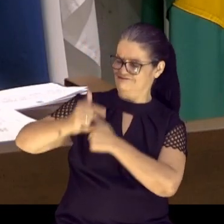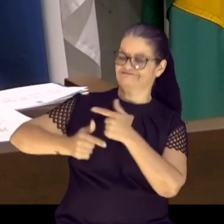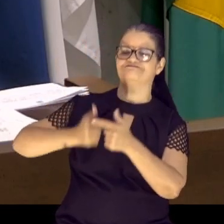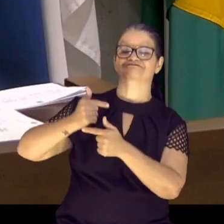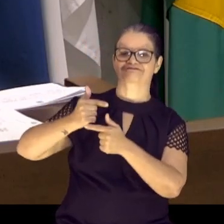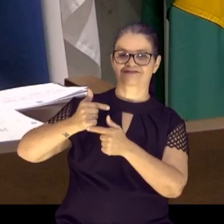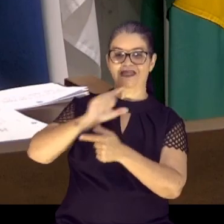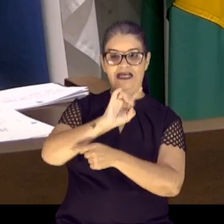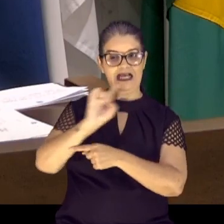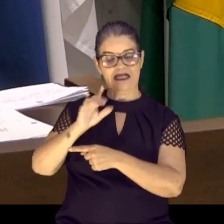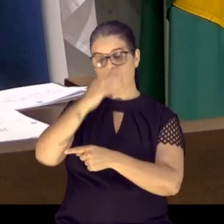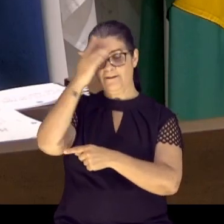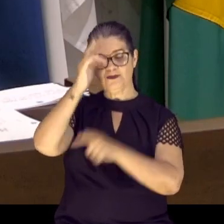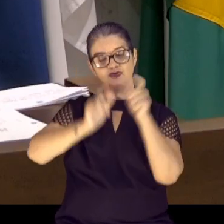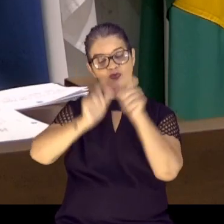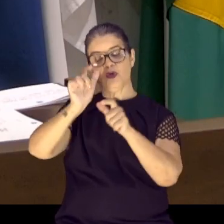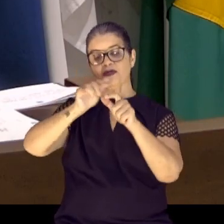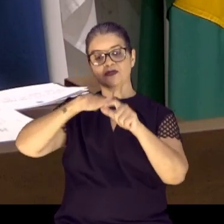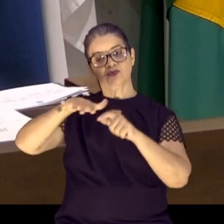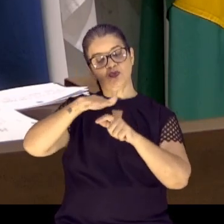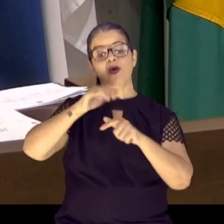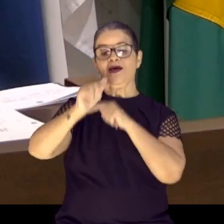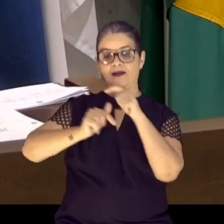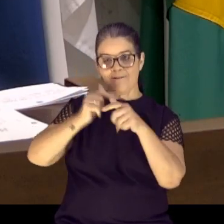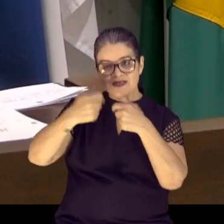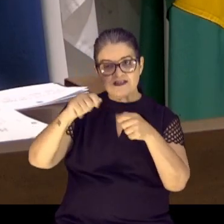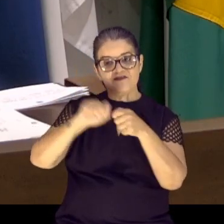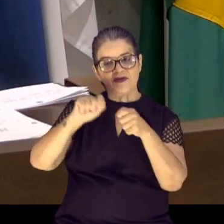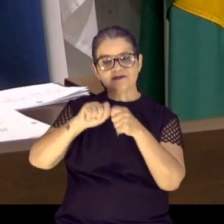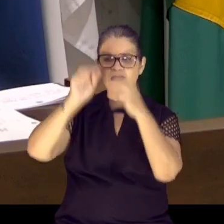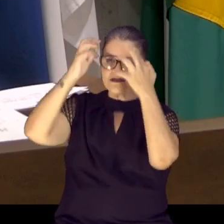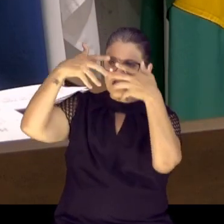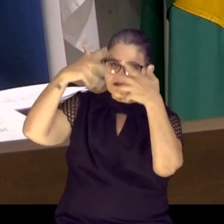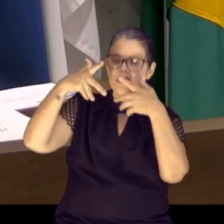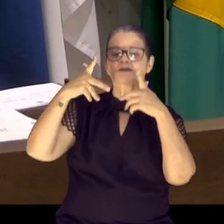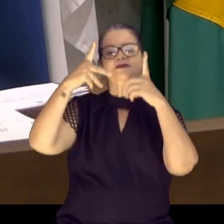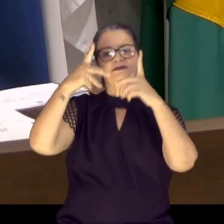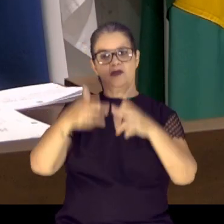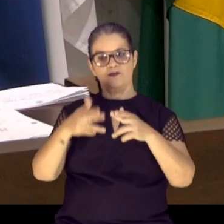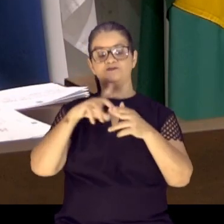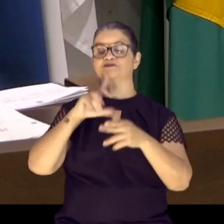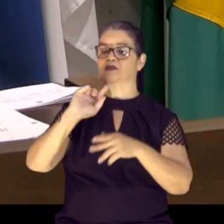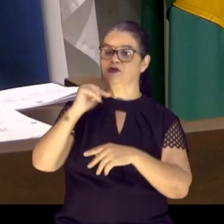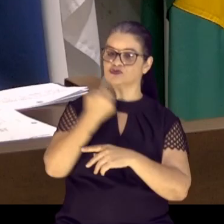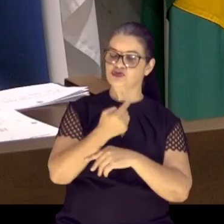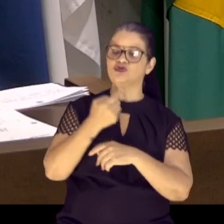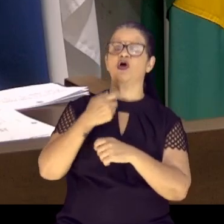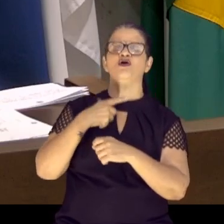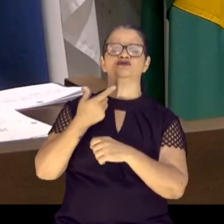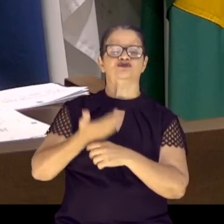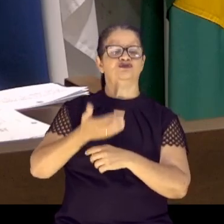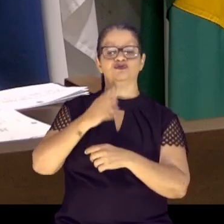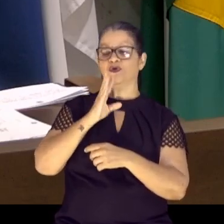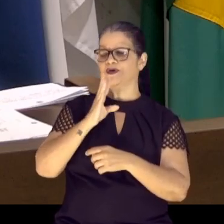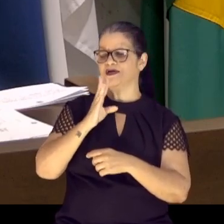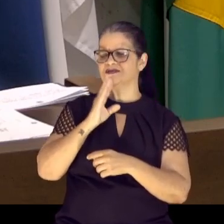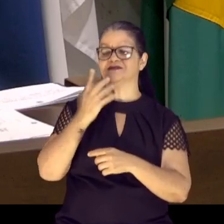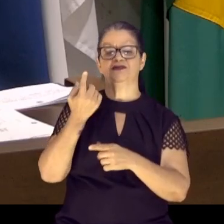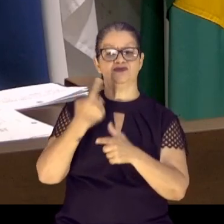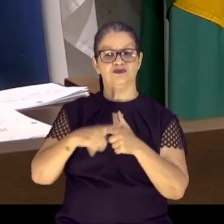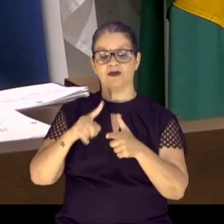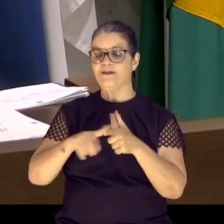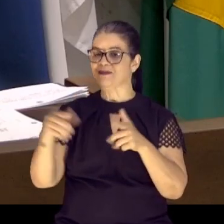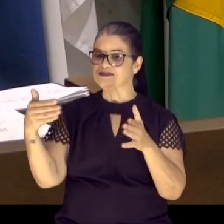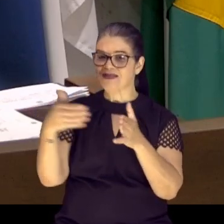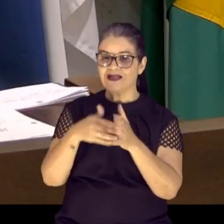em sua esfera de atuação, precisa fazer essa mesma reflexão. Desde os nossos quadros mais conhecidos até o limitante que